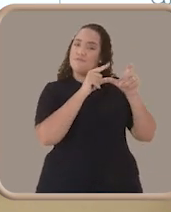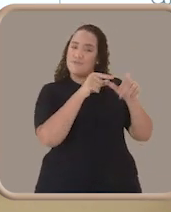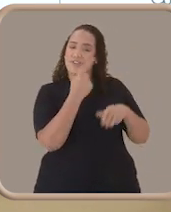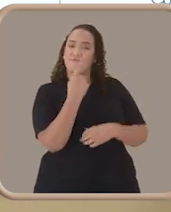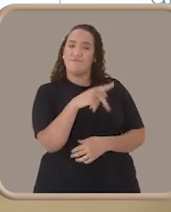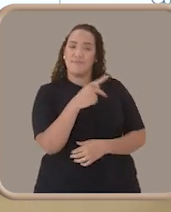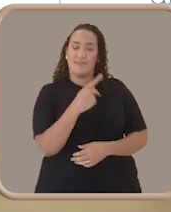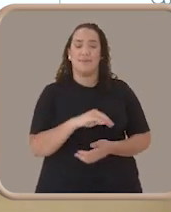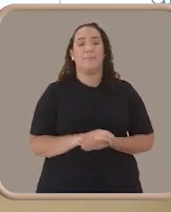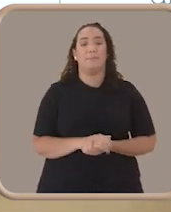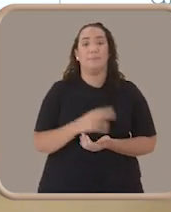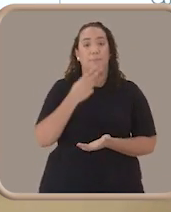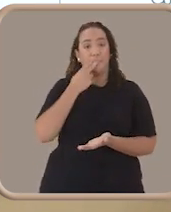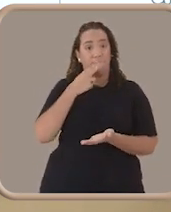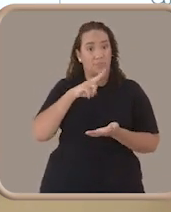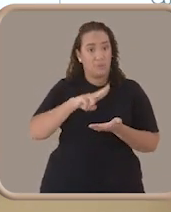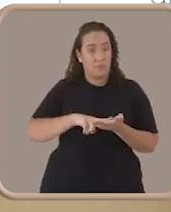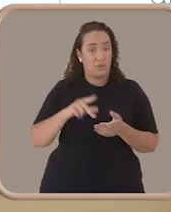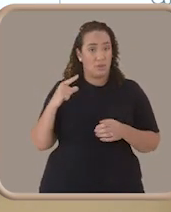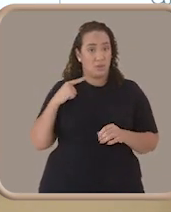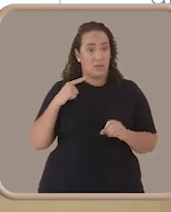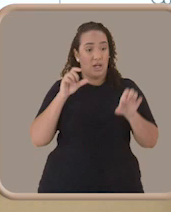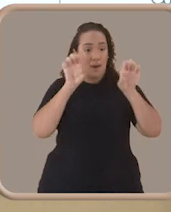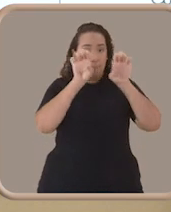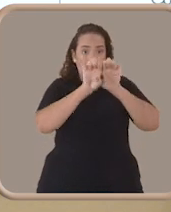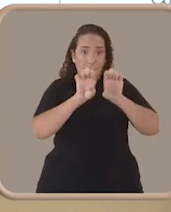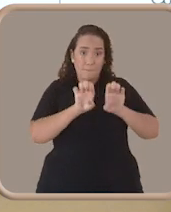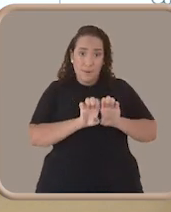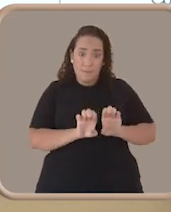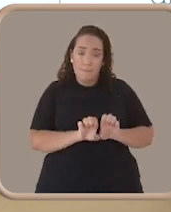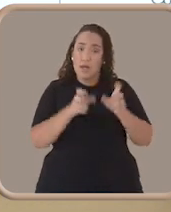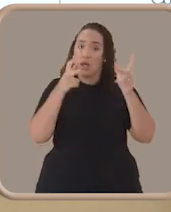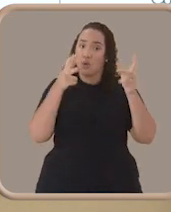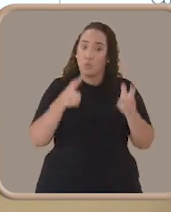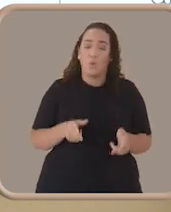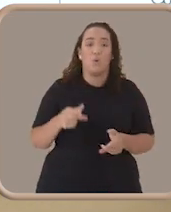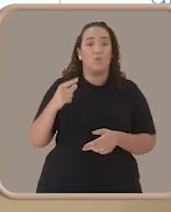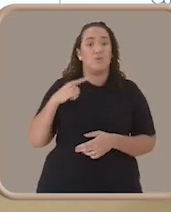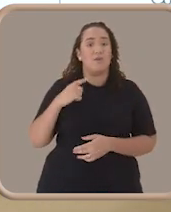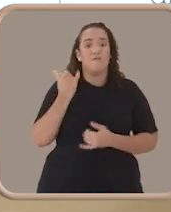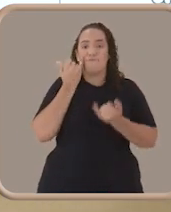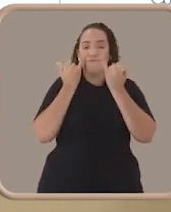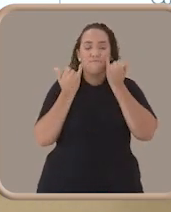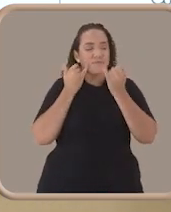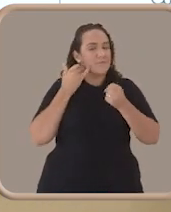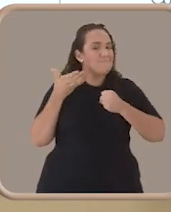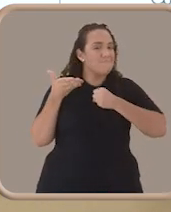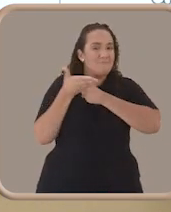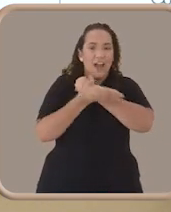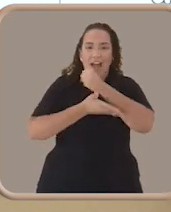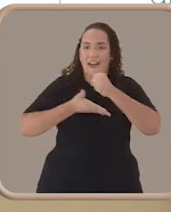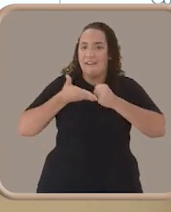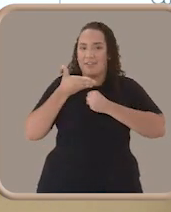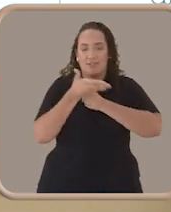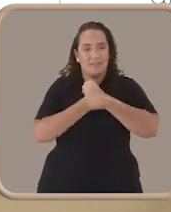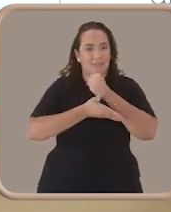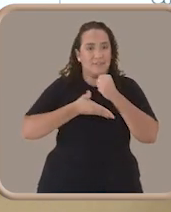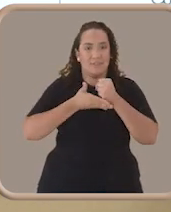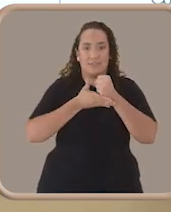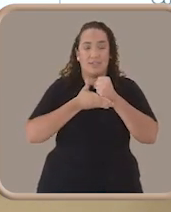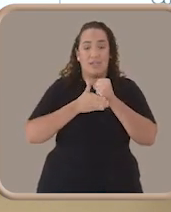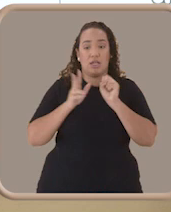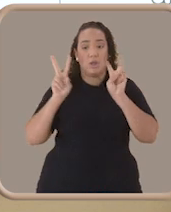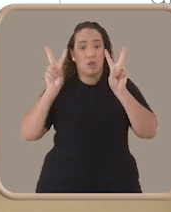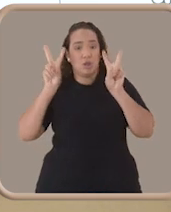mesma estrutura, ou seja, toda carta deve conter algumas informações básicas que não dependem do seu